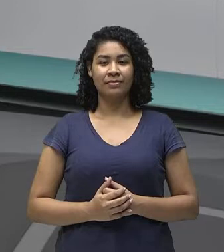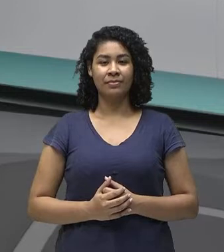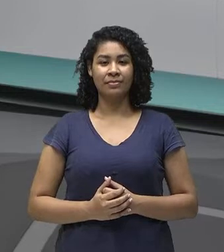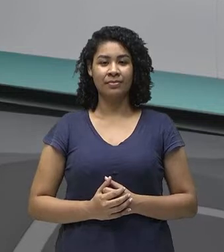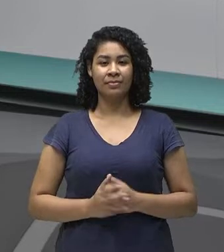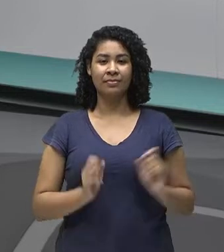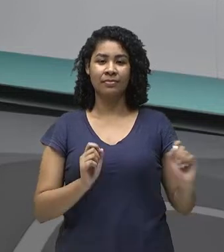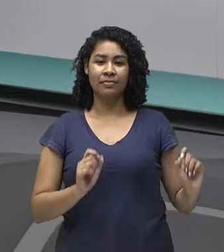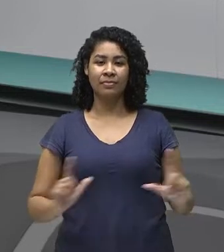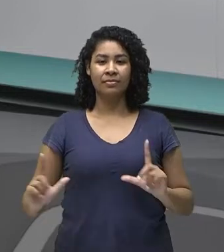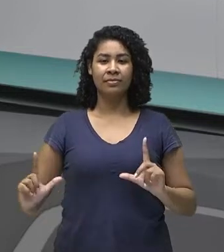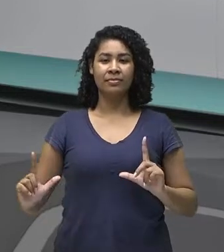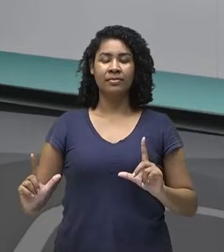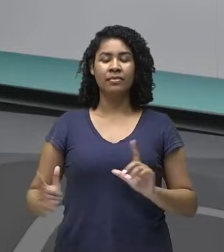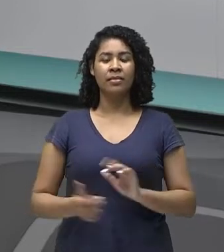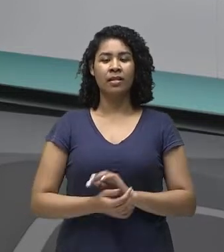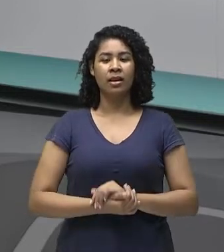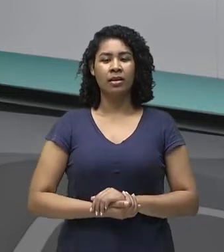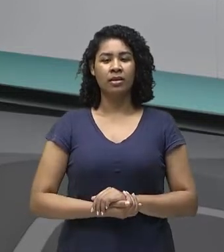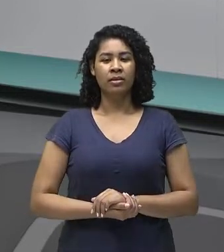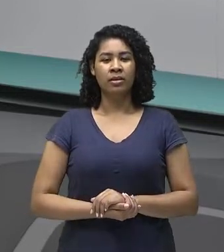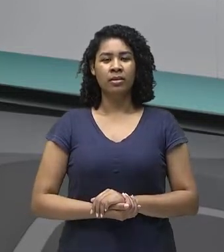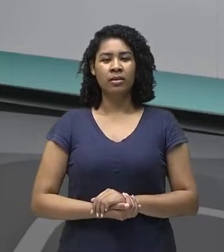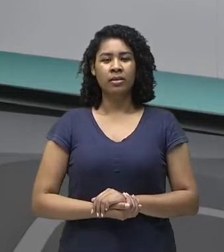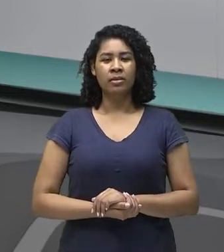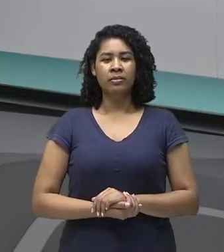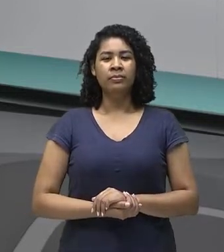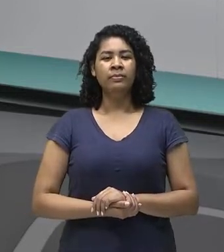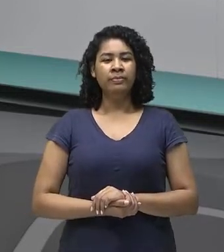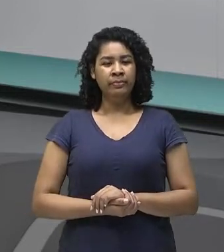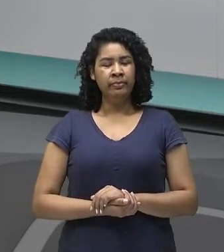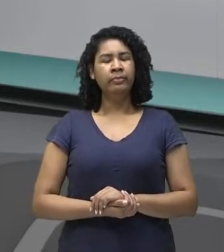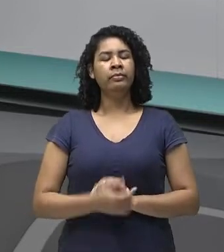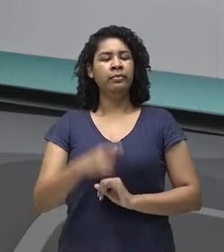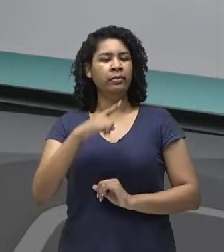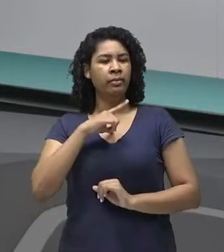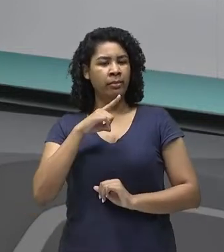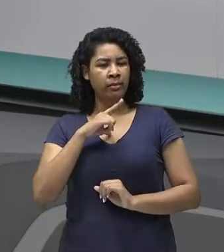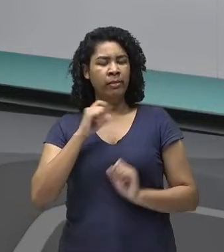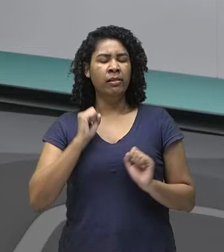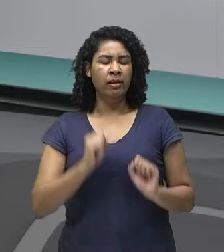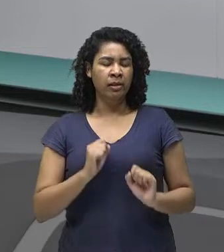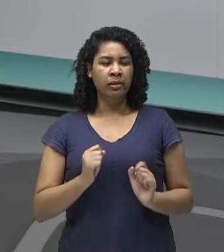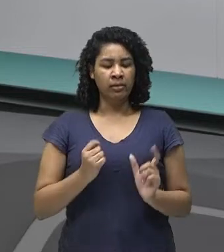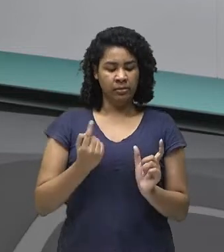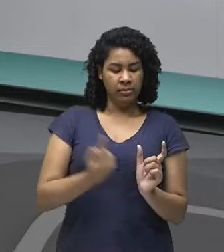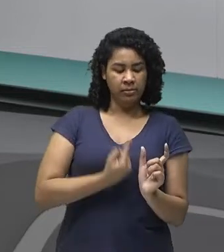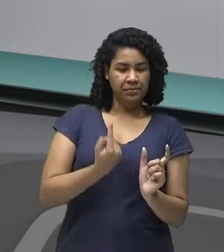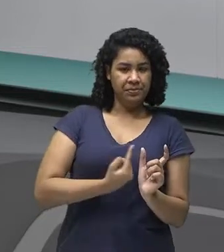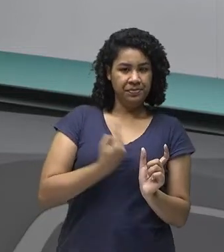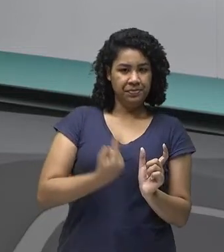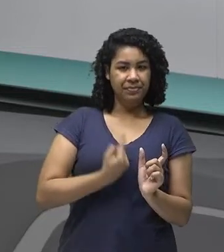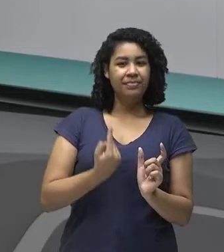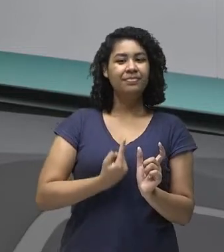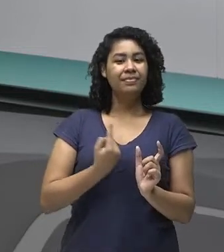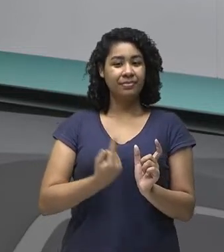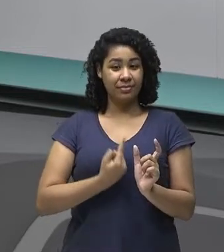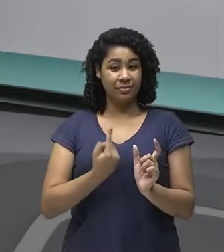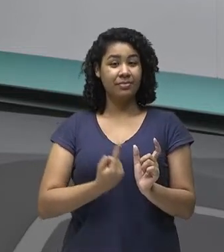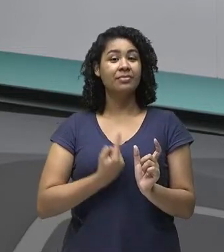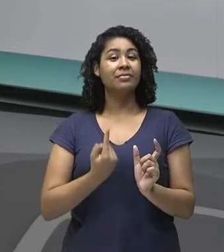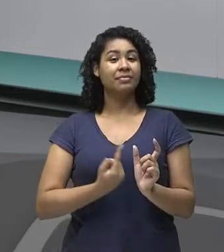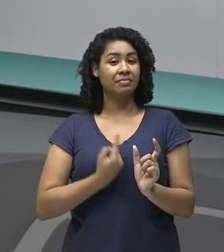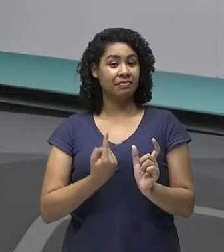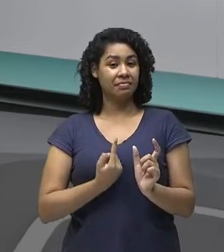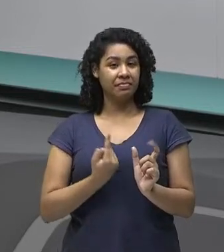go ahead, vamos em frente. Eles podem vir no singular. Então, aqui, ó, nós